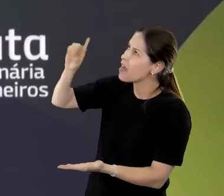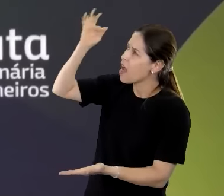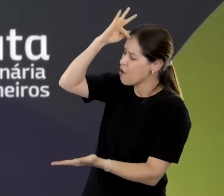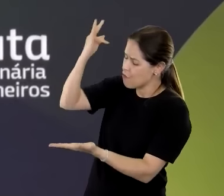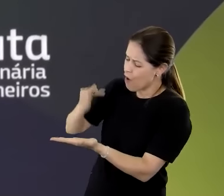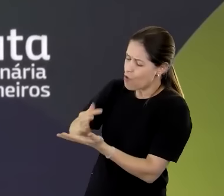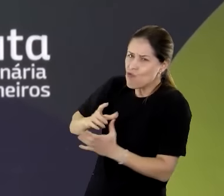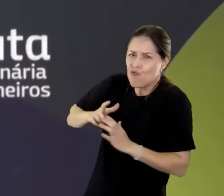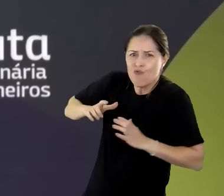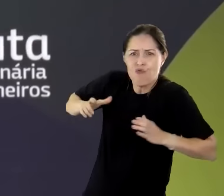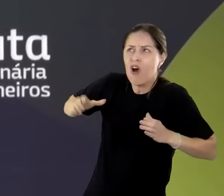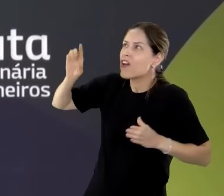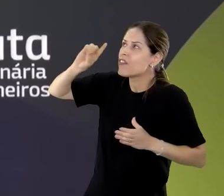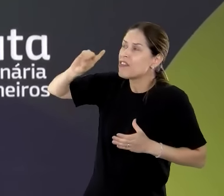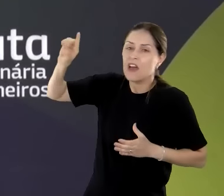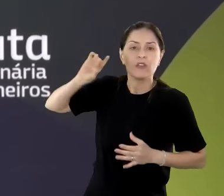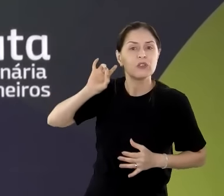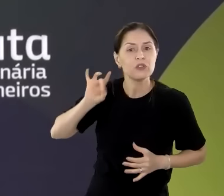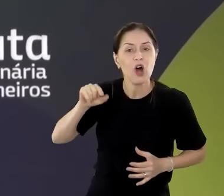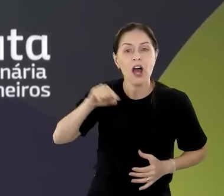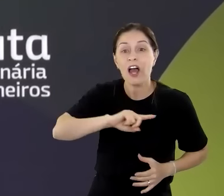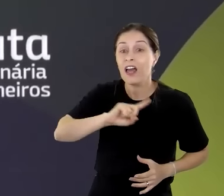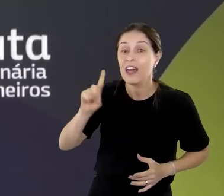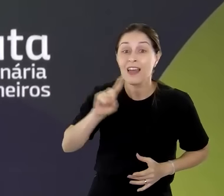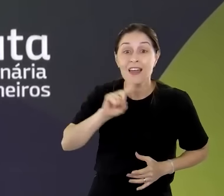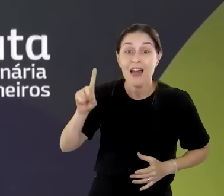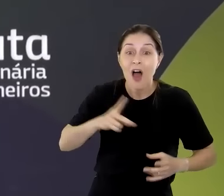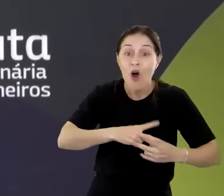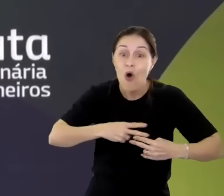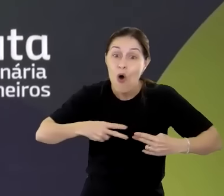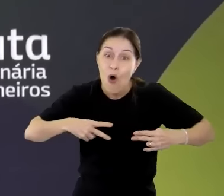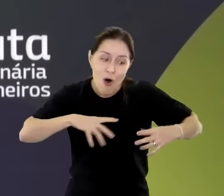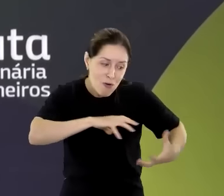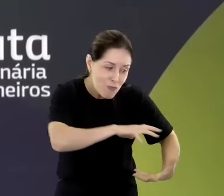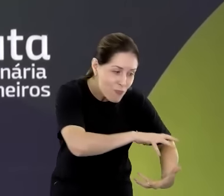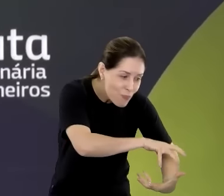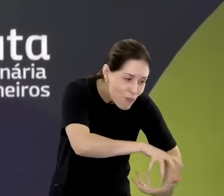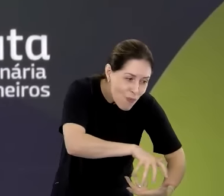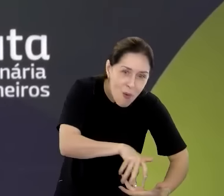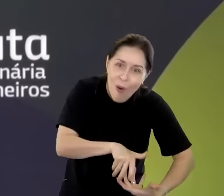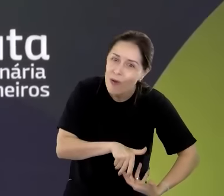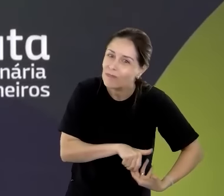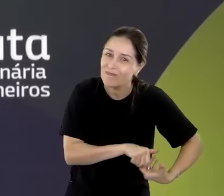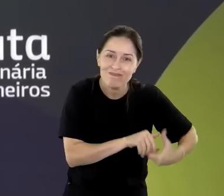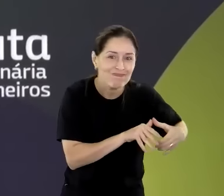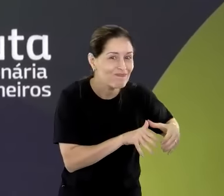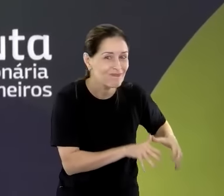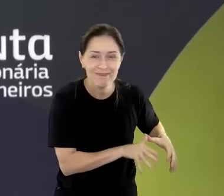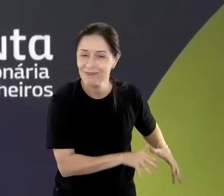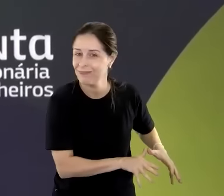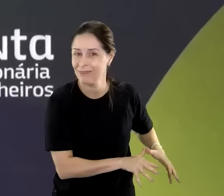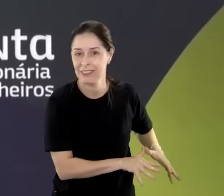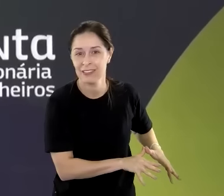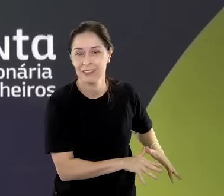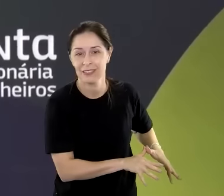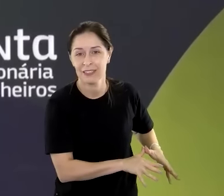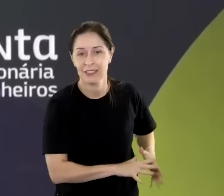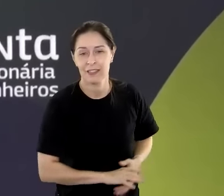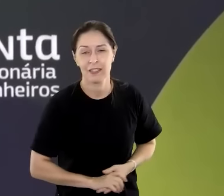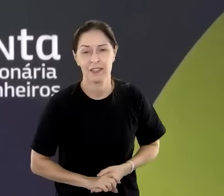é que Jesus começa a tratar sobre a questão da ansiedade. Então, em primeiro lugar, vamos